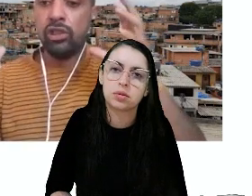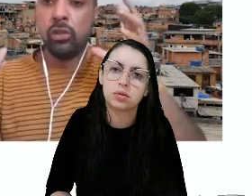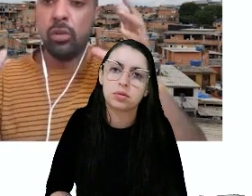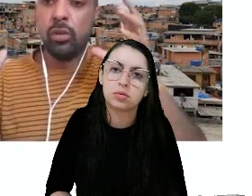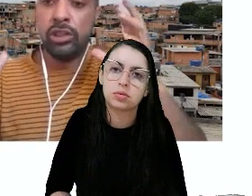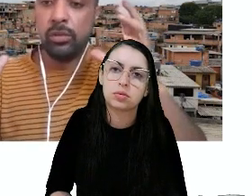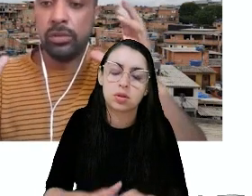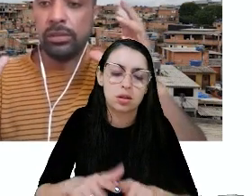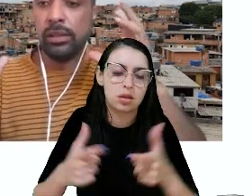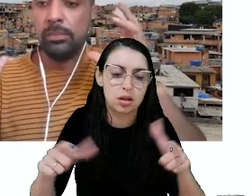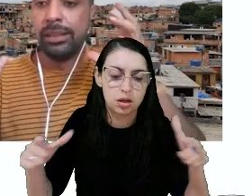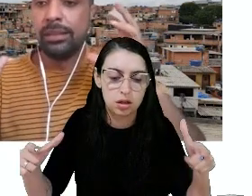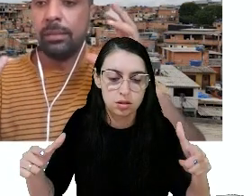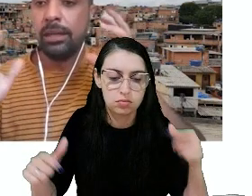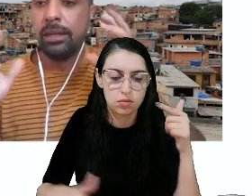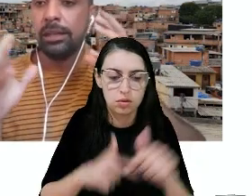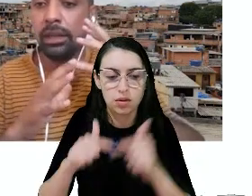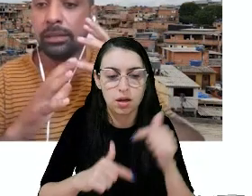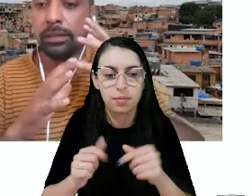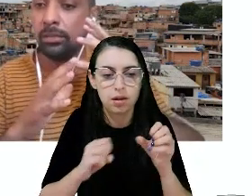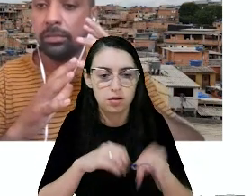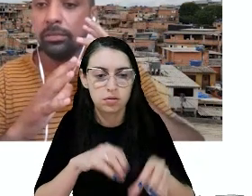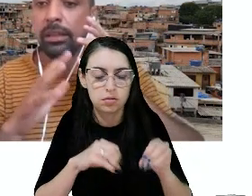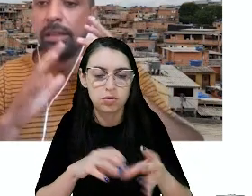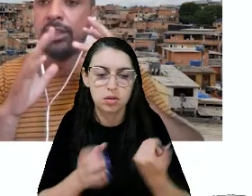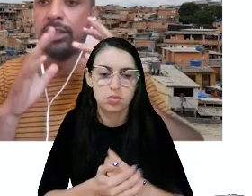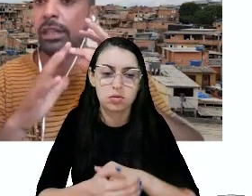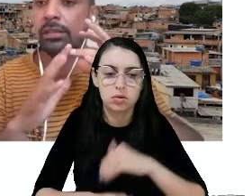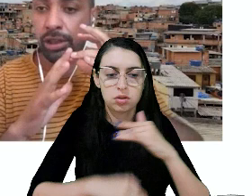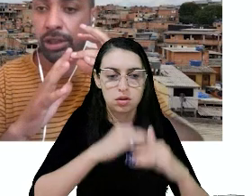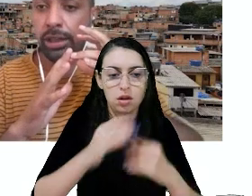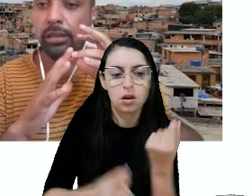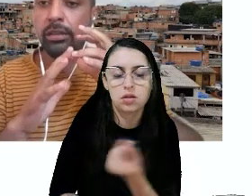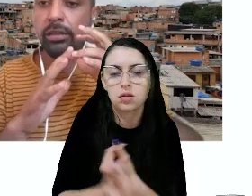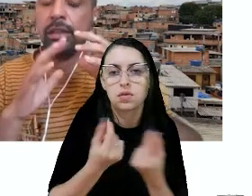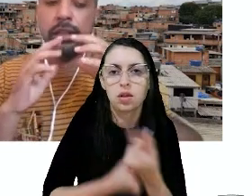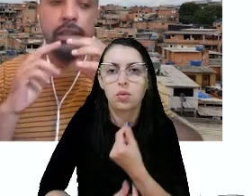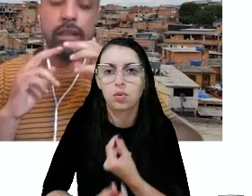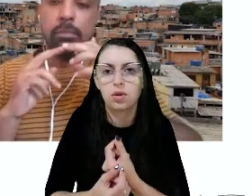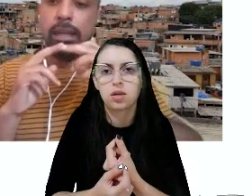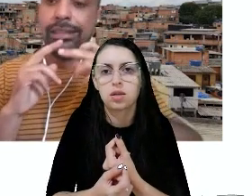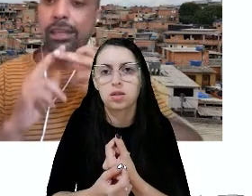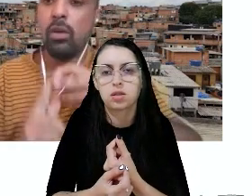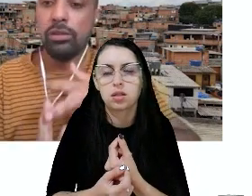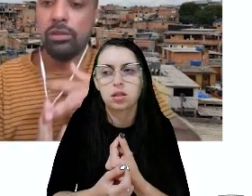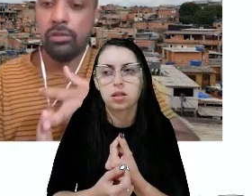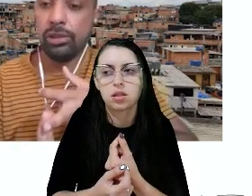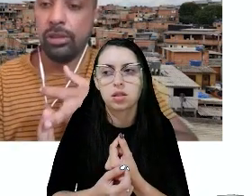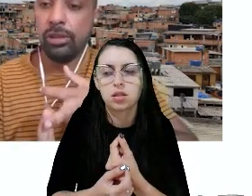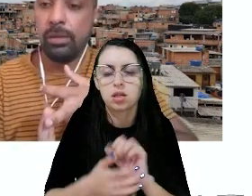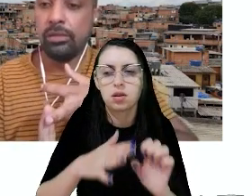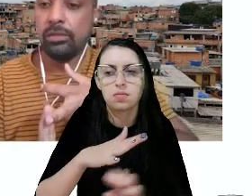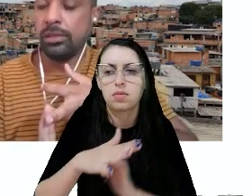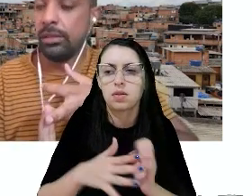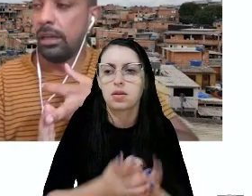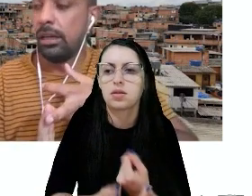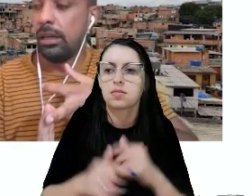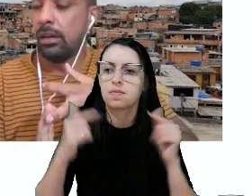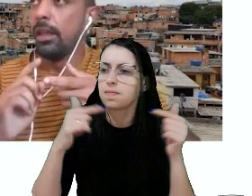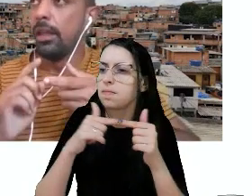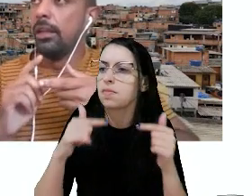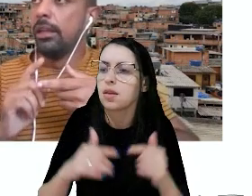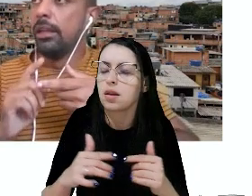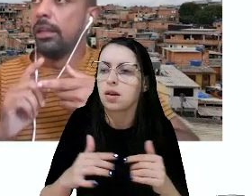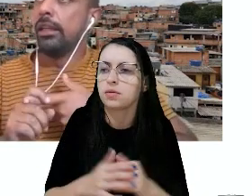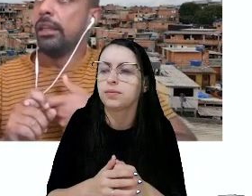Gerando Falcões hoje se tornou um grande ecossistema que trabalha educação, geração de renda, que trabalha negócios de impacto